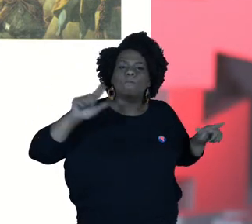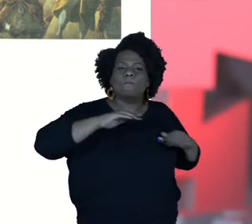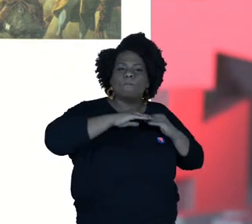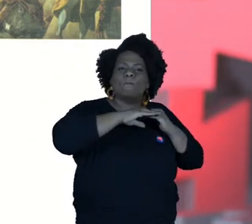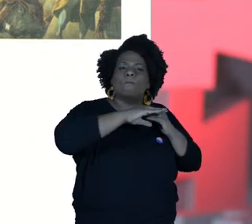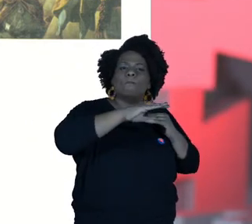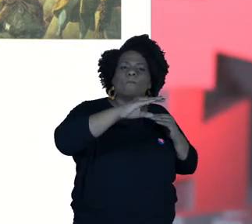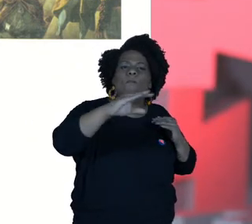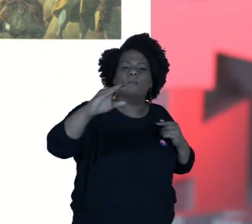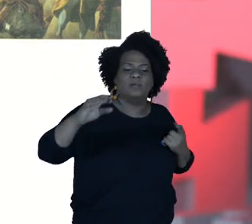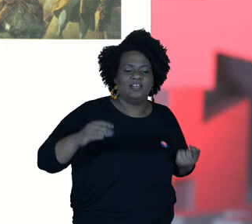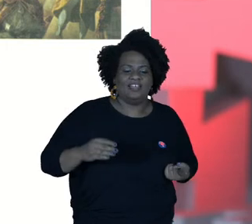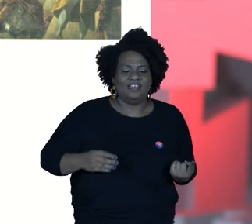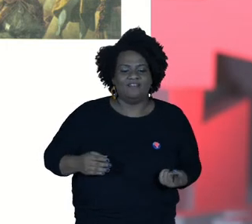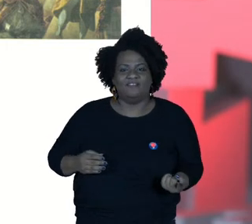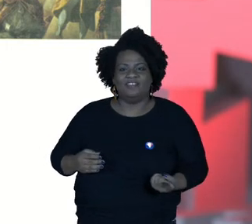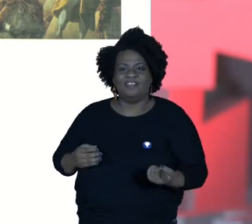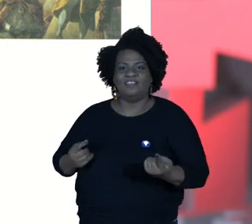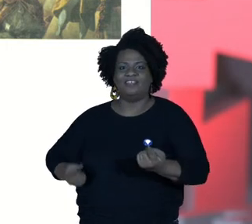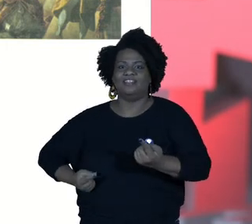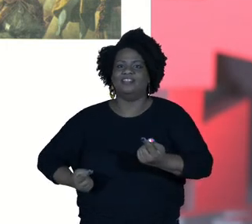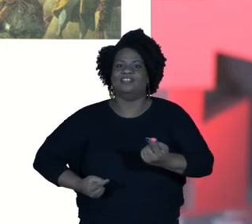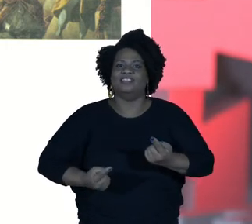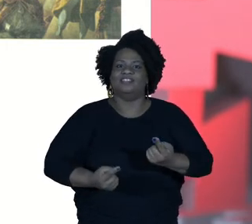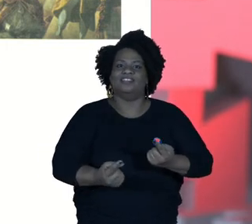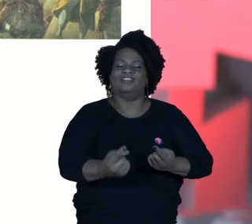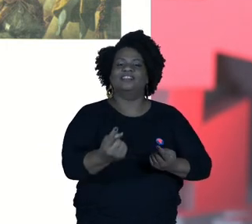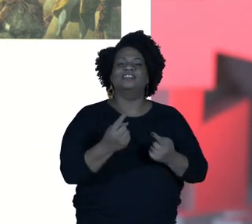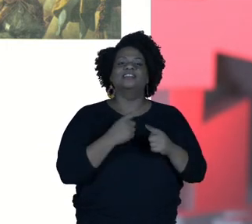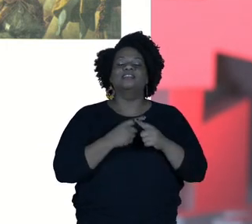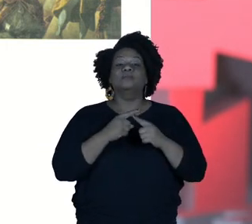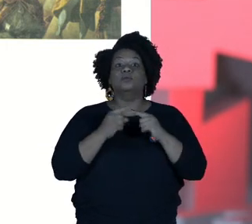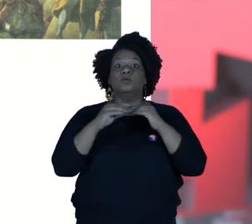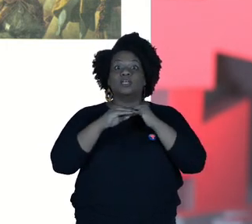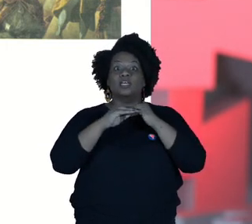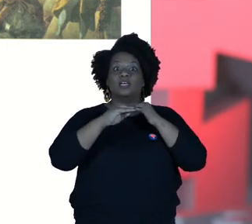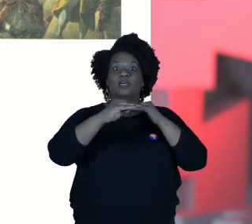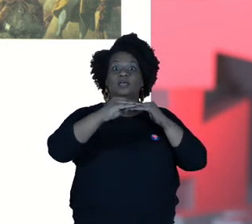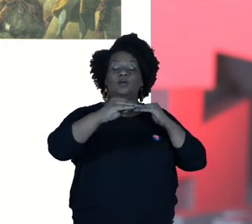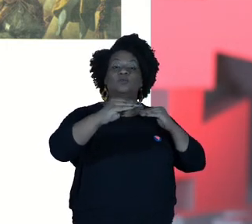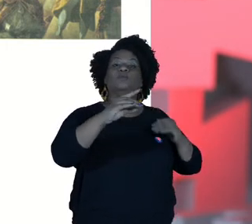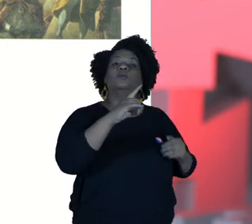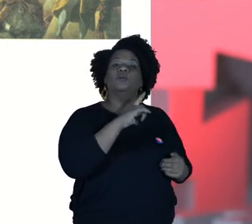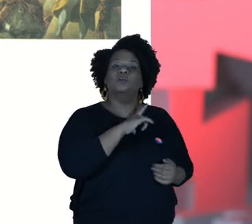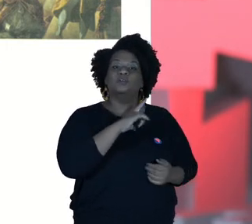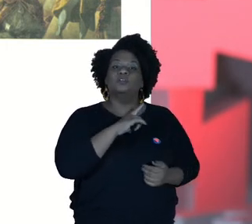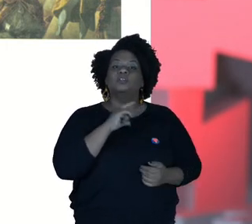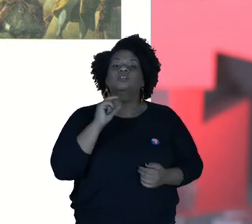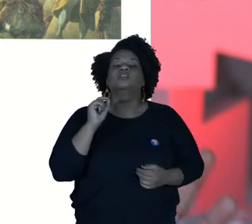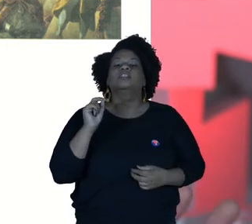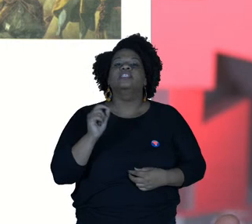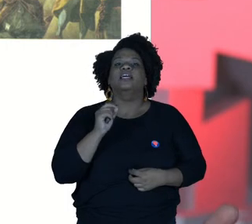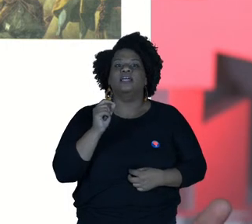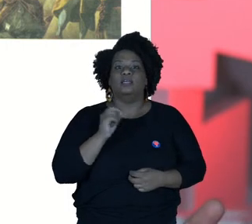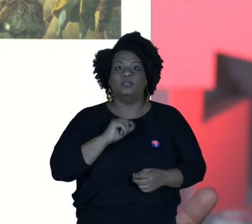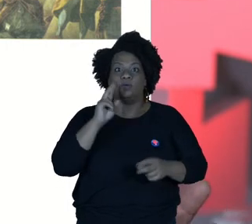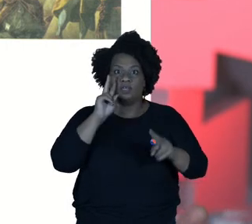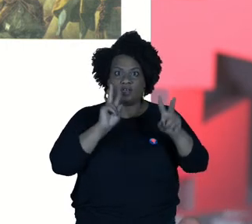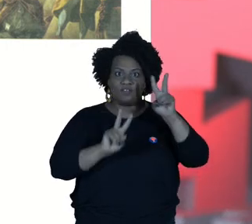horizontalidade marcada porque o ângulo de tomada, né, dessa